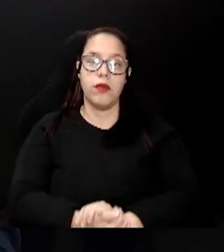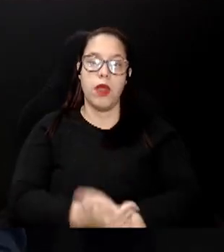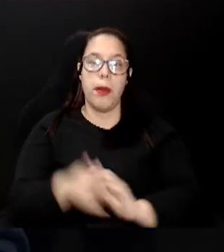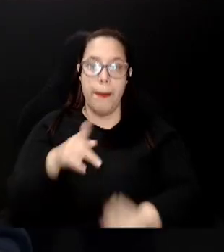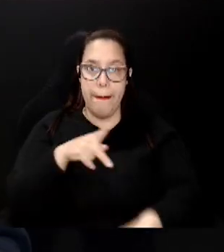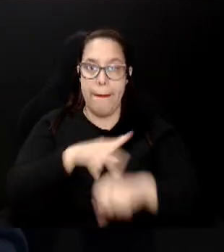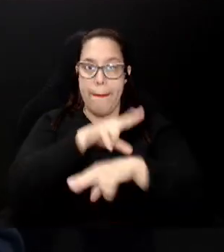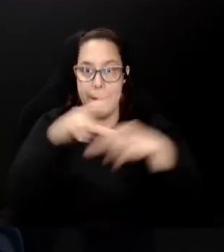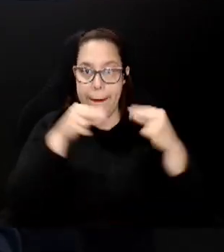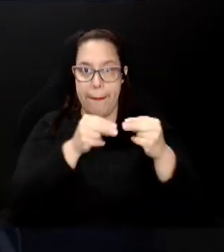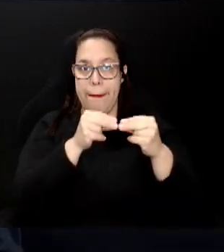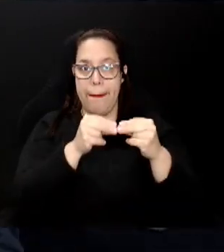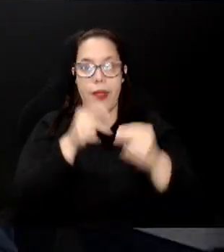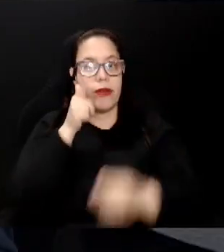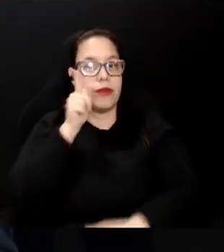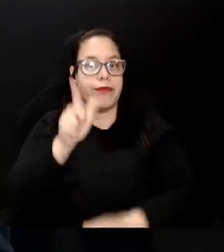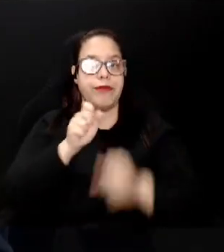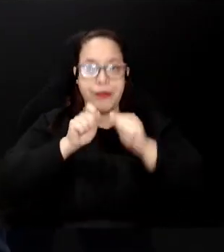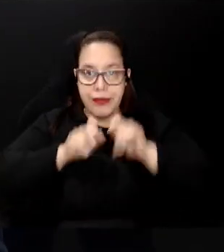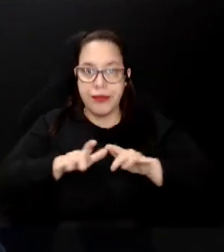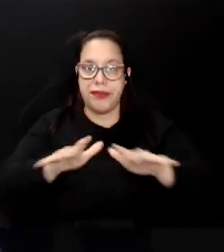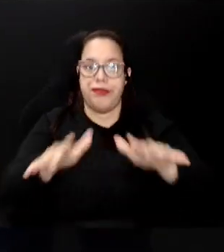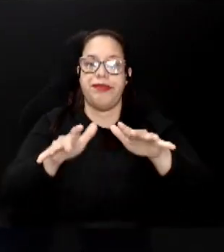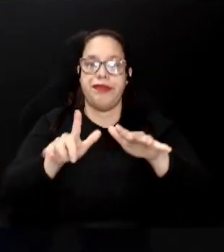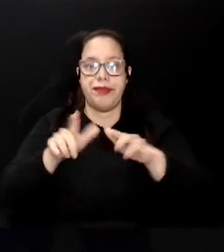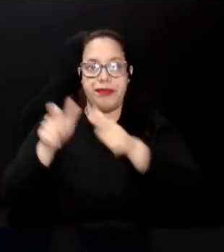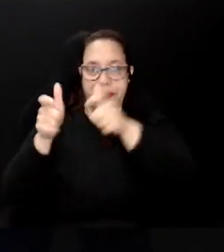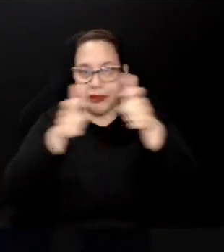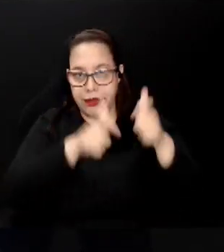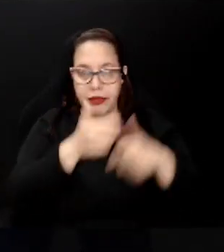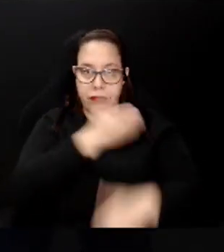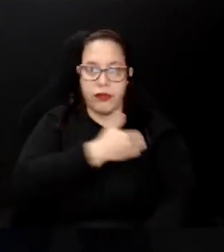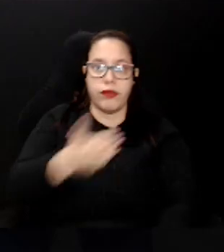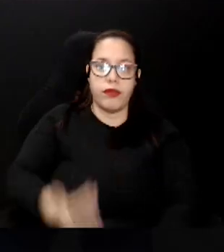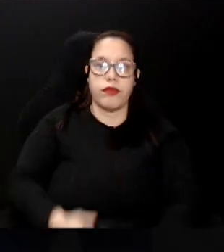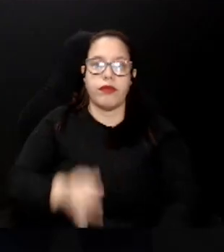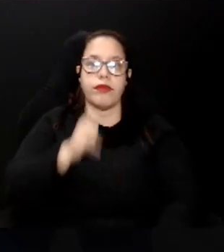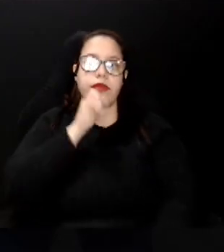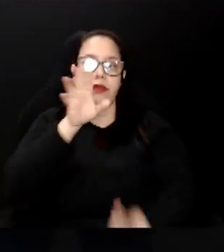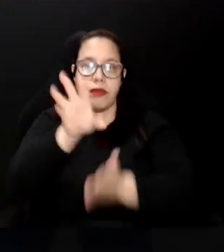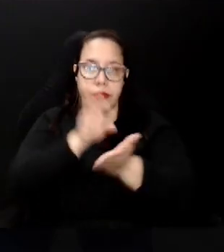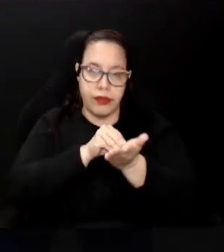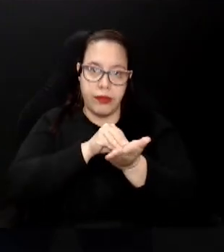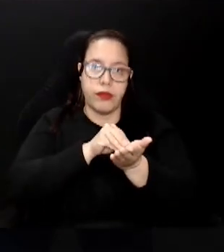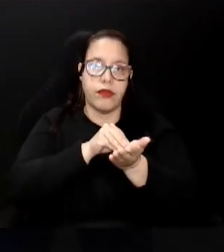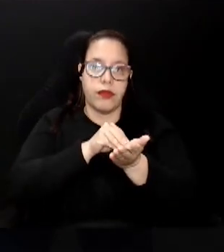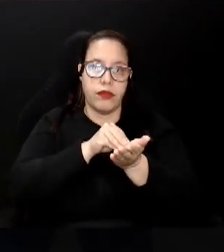seja disseminada para que outros órgãos públicos, a exemplo da Câmara, também tenham uma boa gestão de contrato, uma